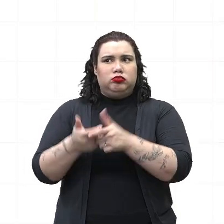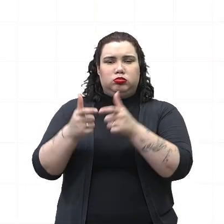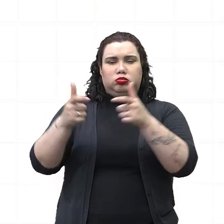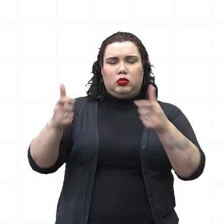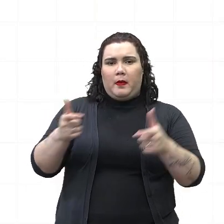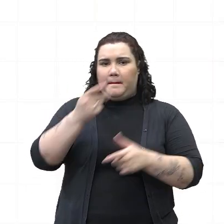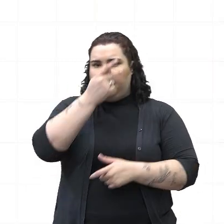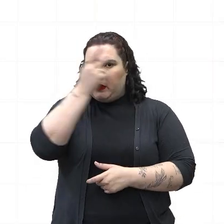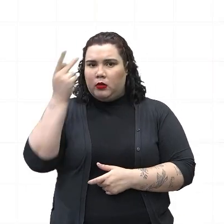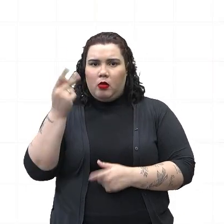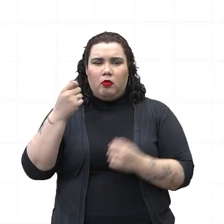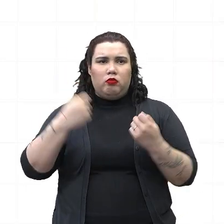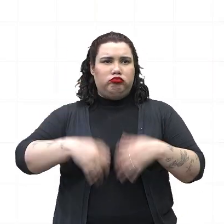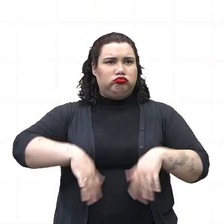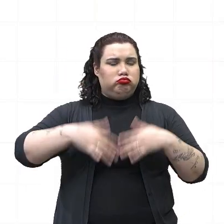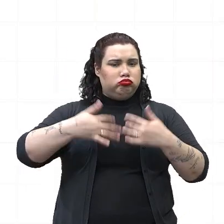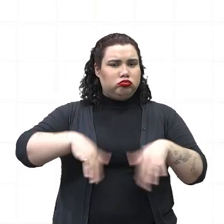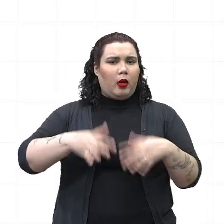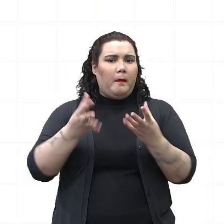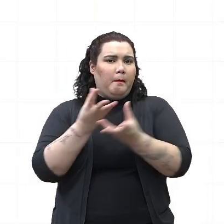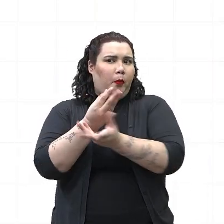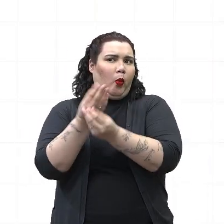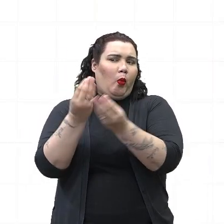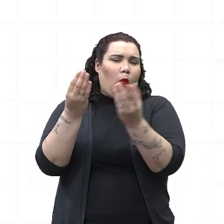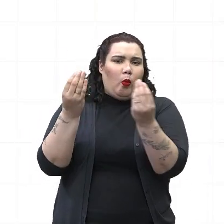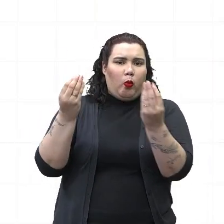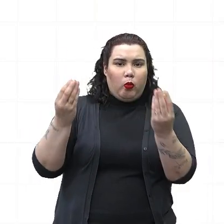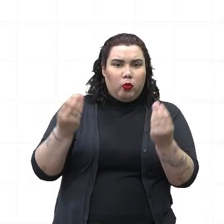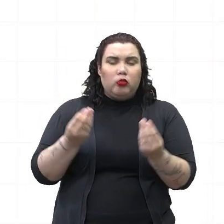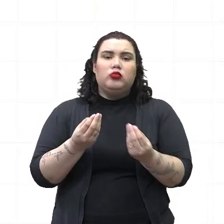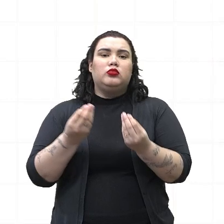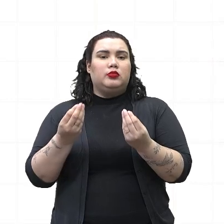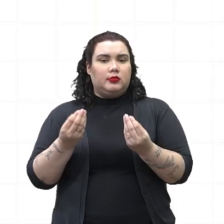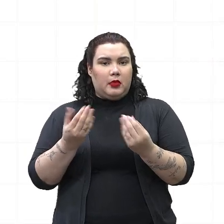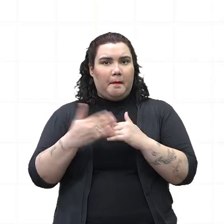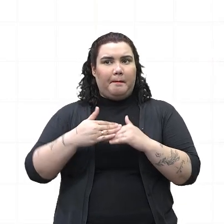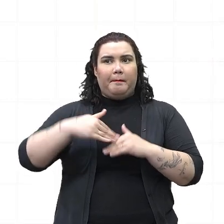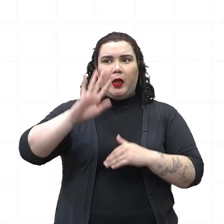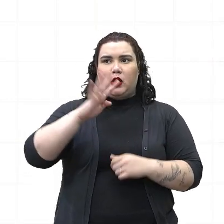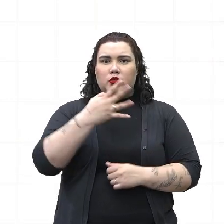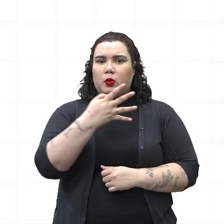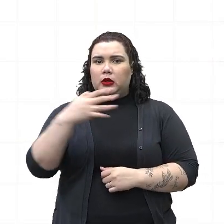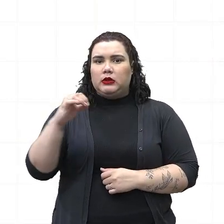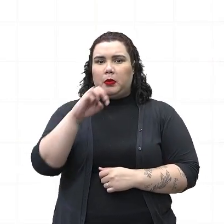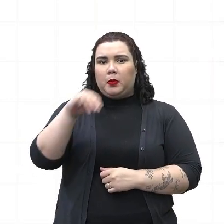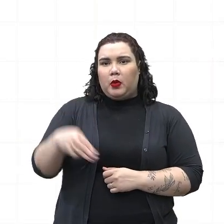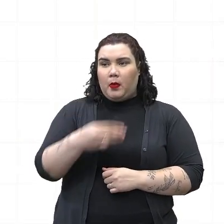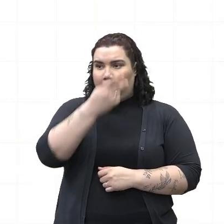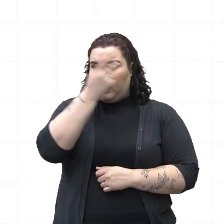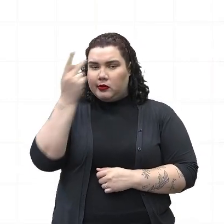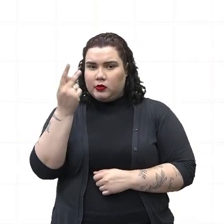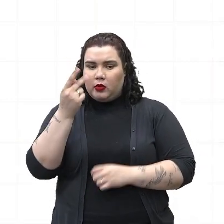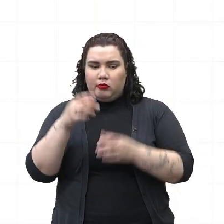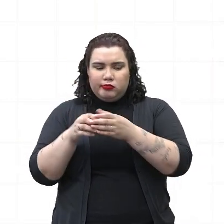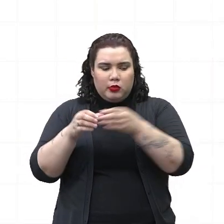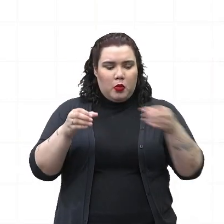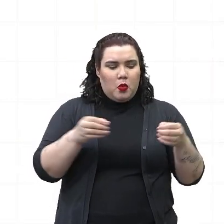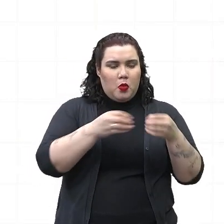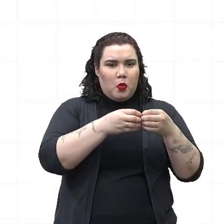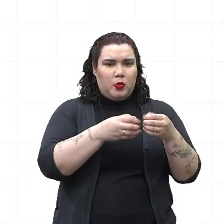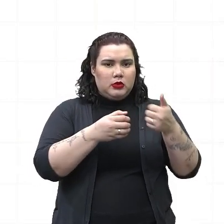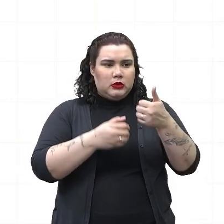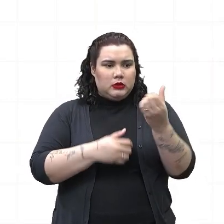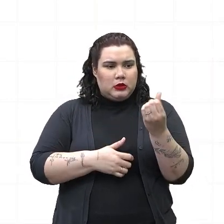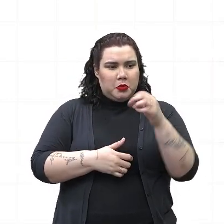de milhões, de mais de 400 milhões de pessoas aí vivendo na América Latina, é muita gente, né? São milhões